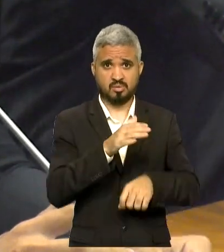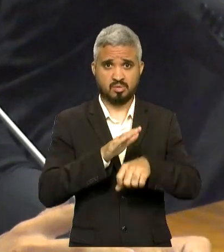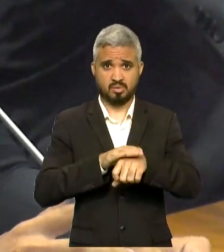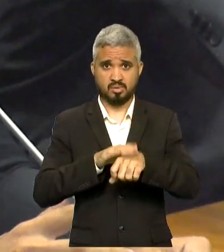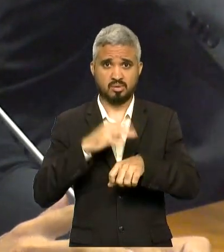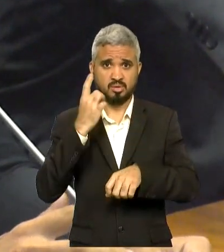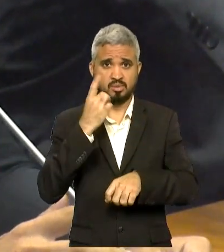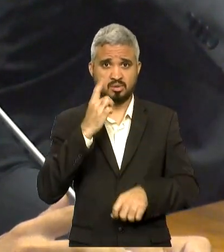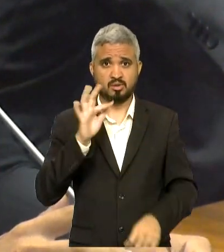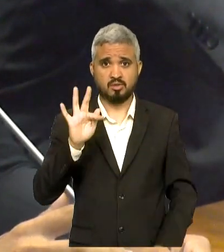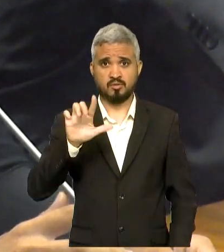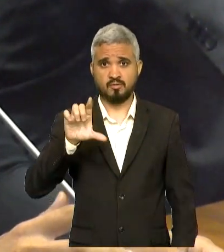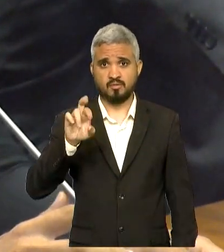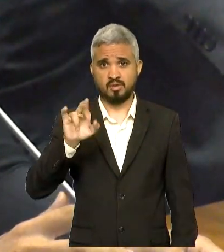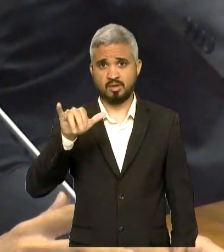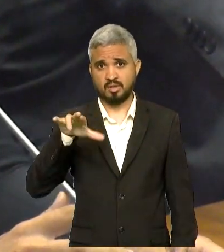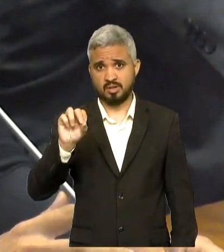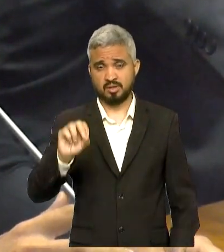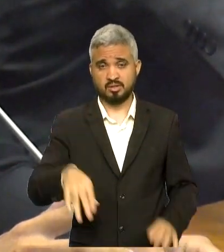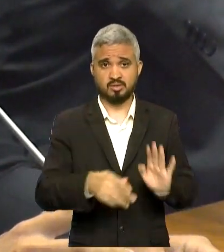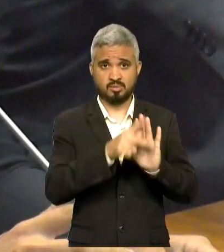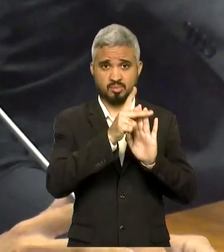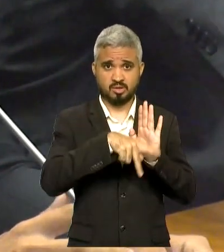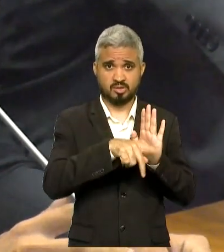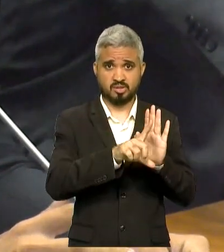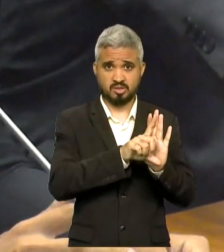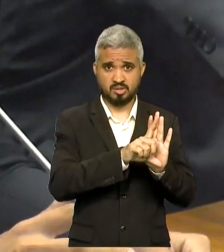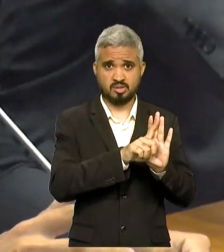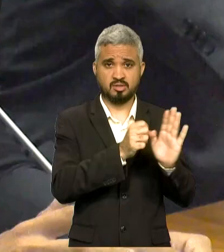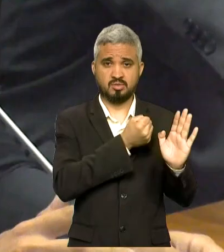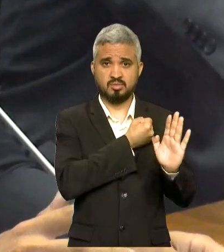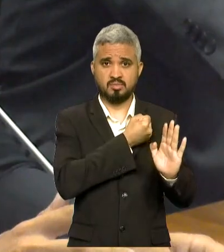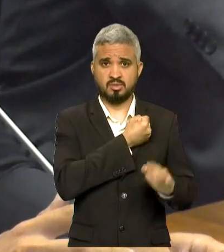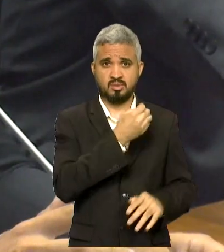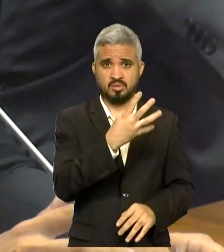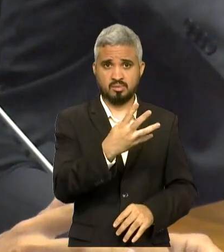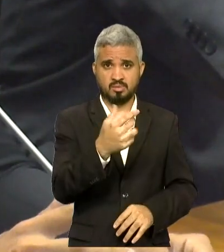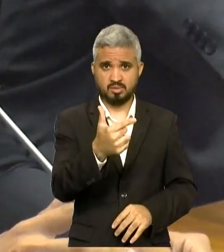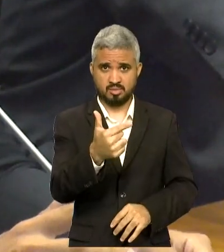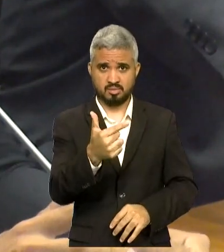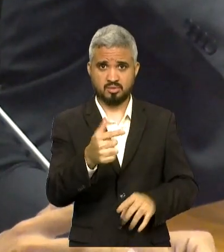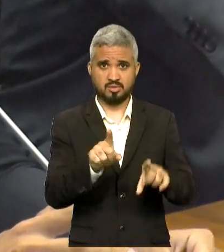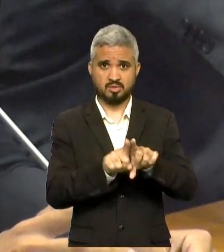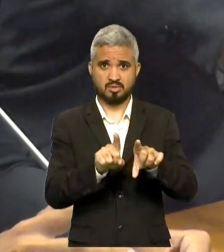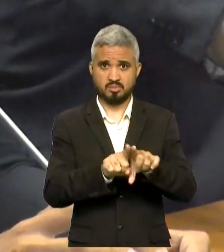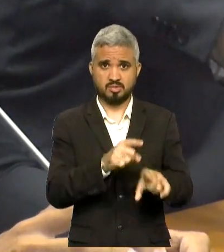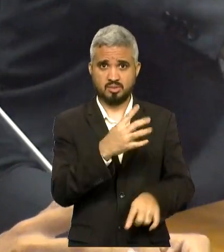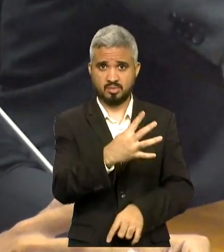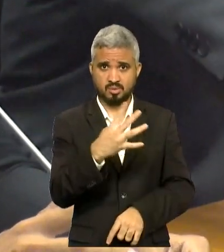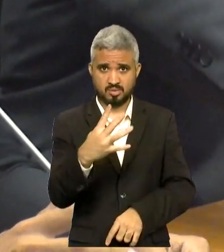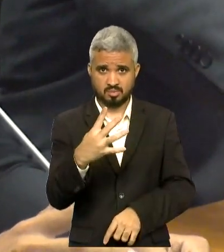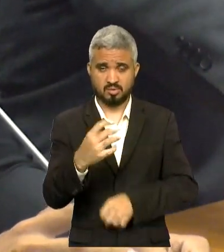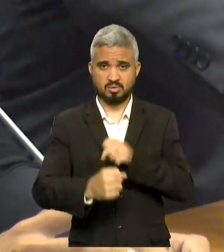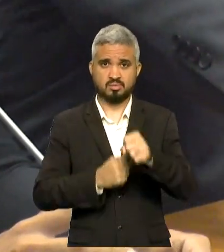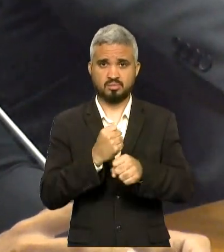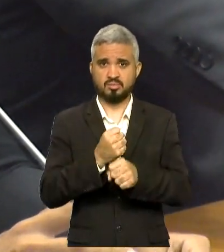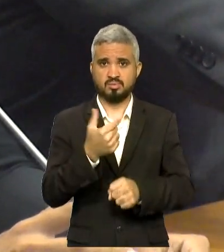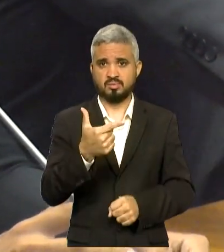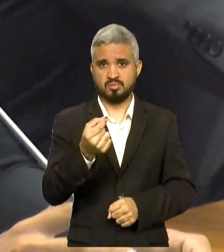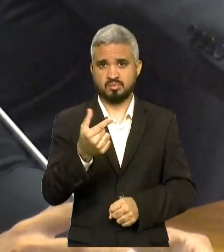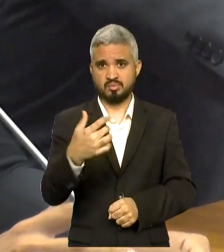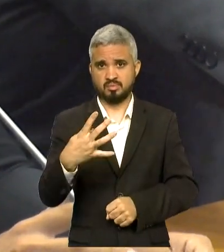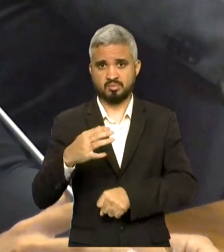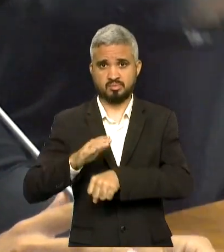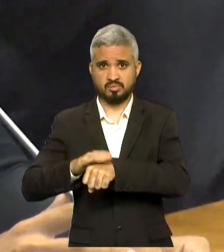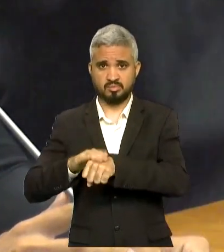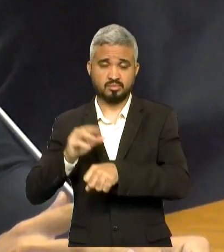Florencio Neto. Projeto de lei número 042 e 044/2024, de autoria do deputado